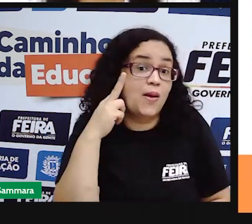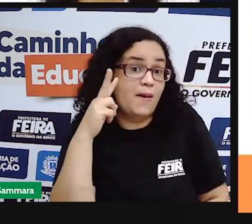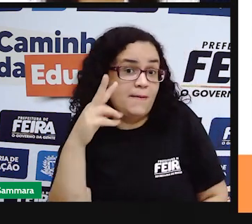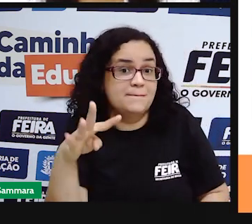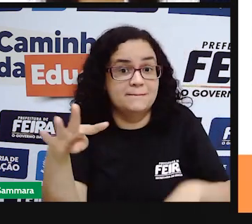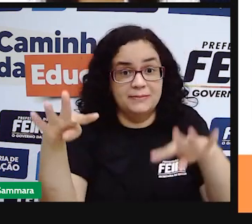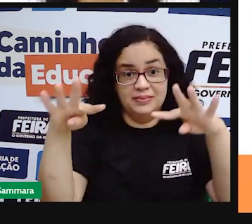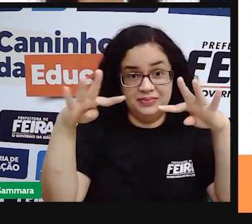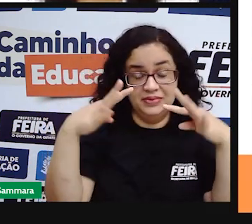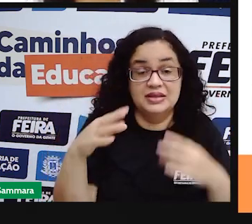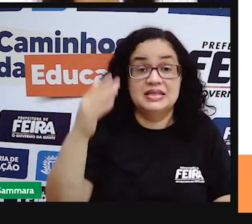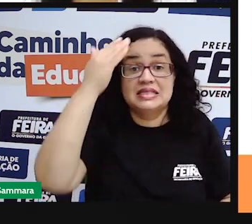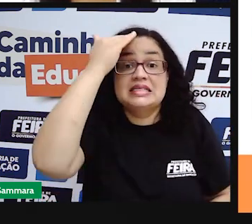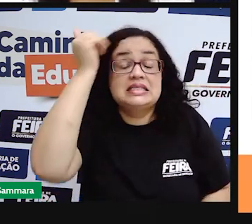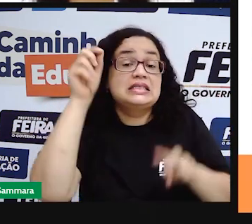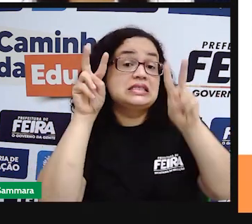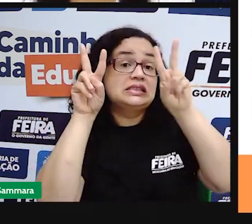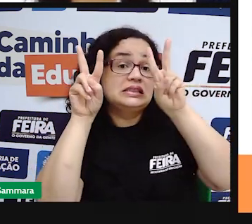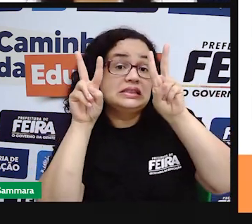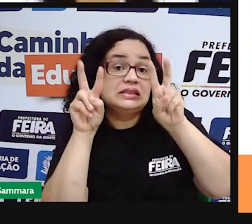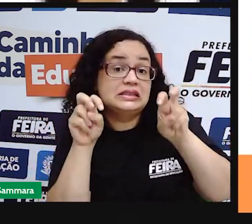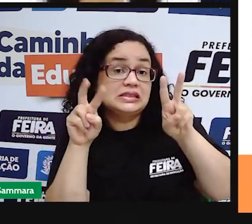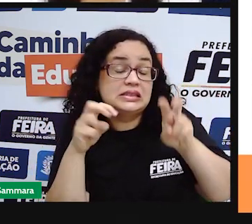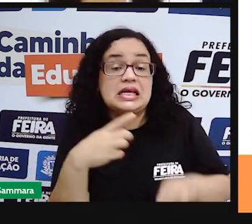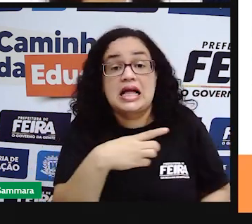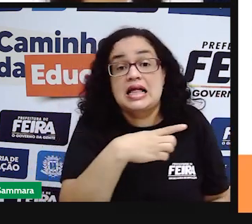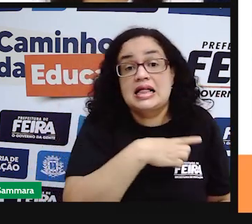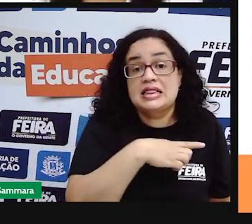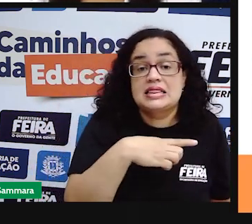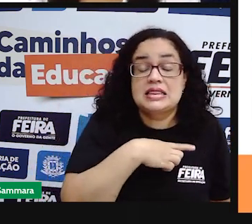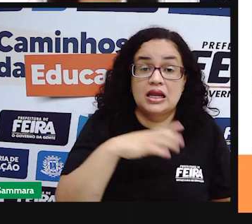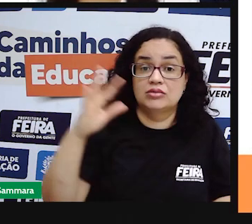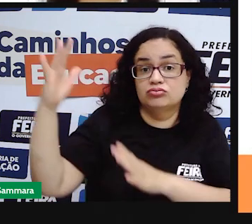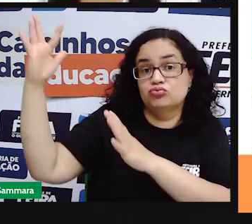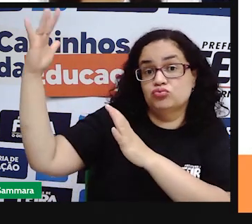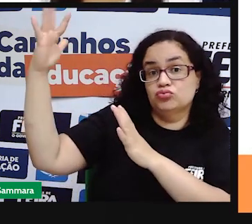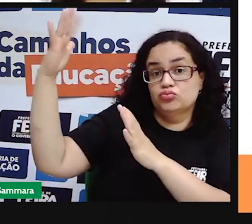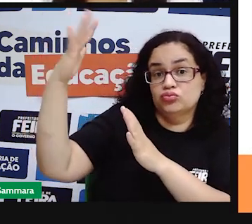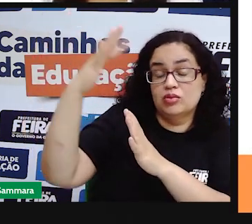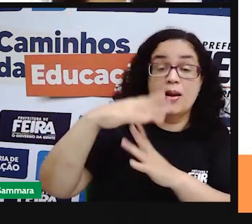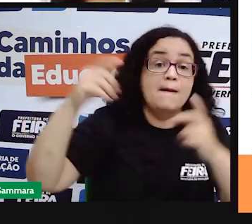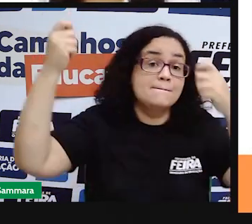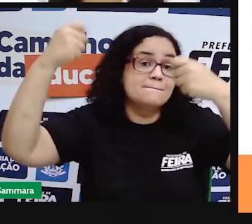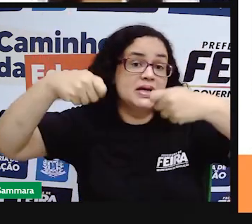nós estamos falando aí de algo aí que aparece projetado, né? Que precisa